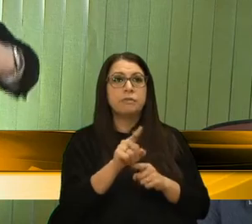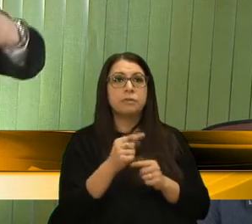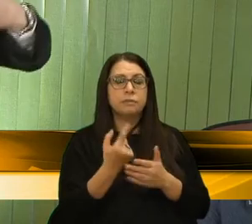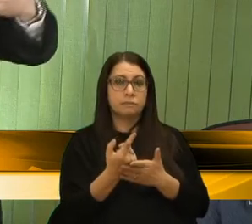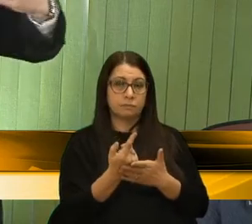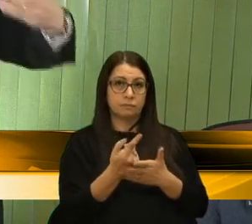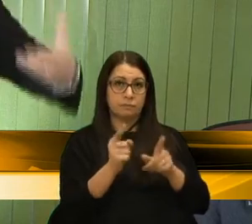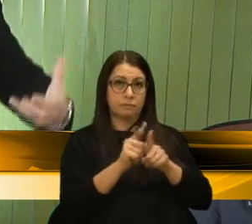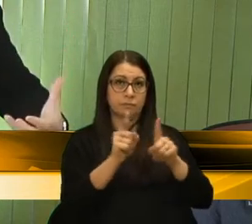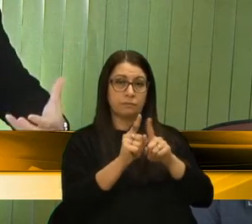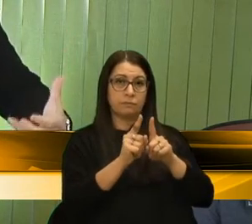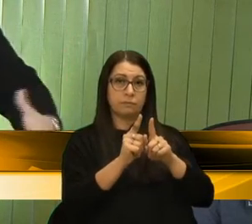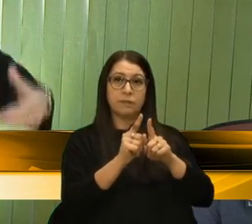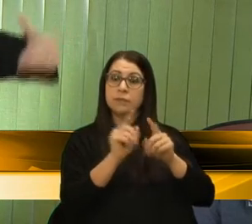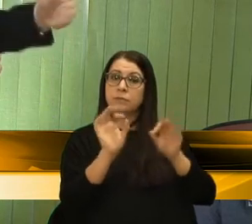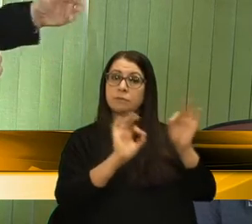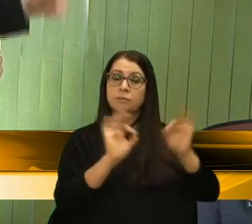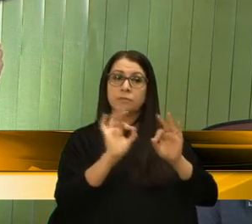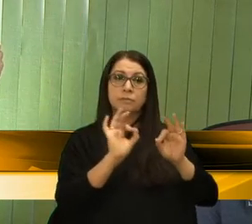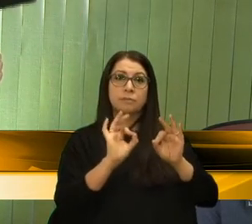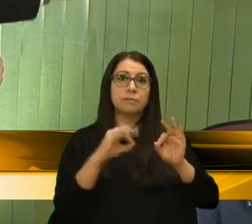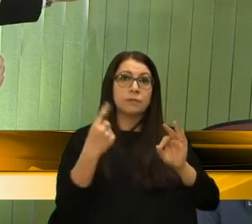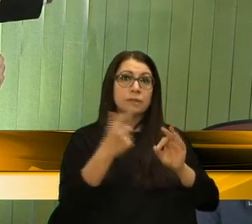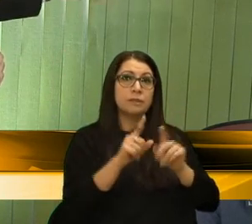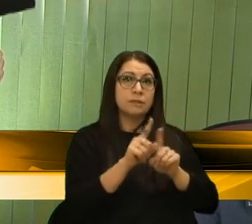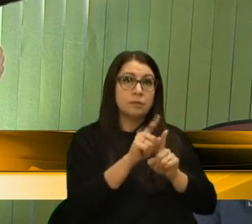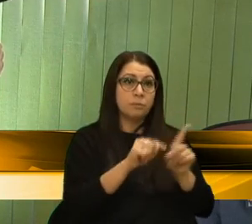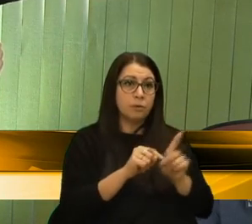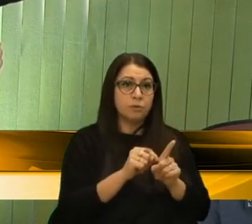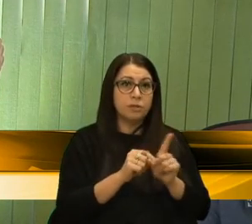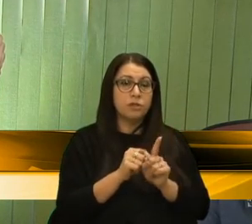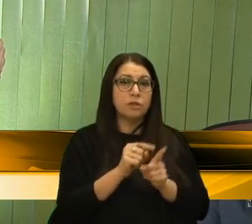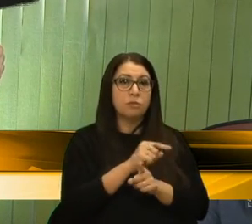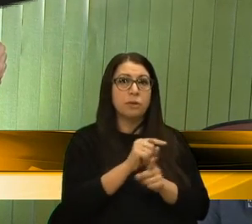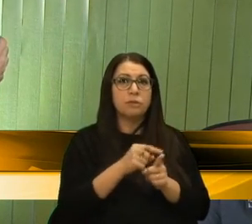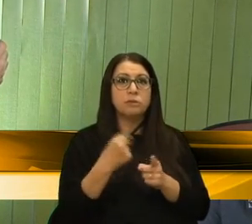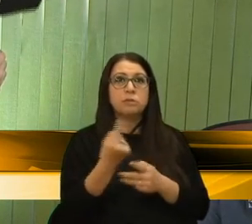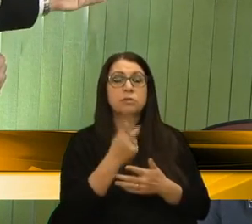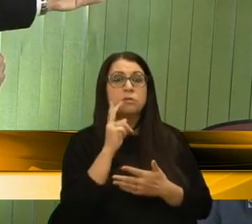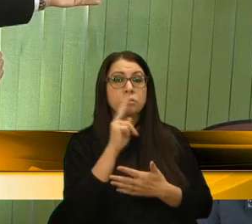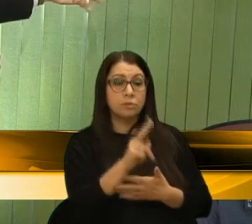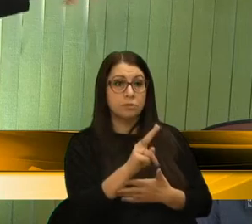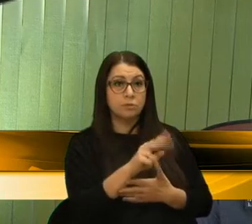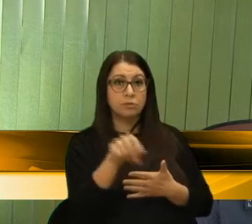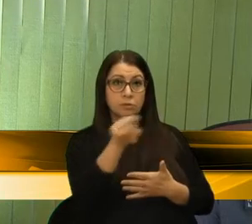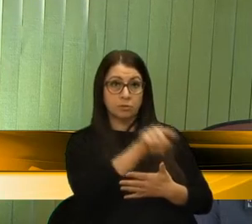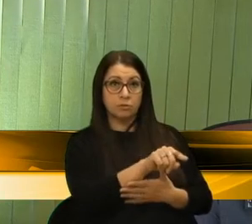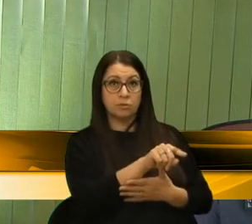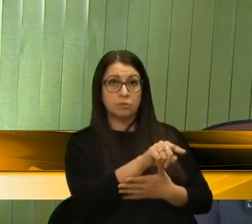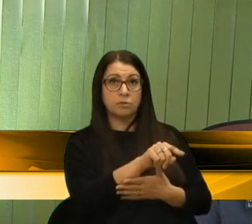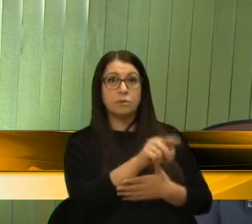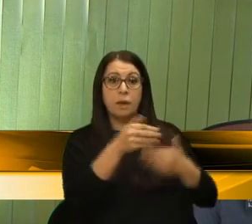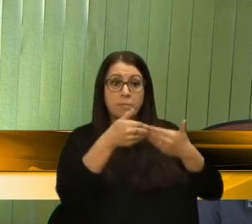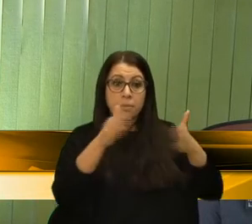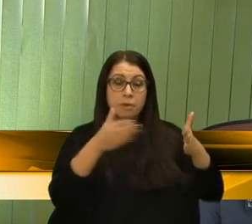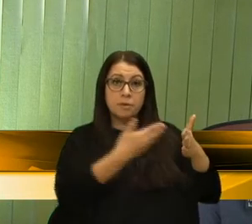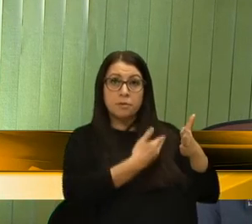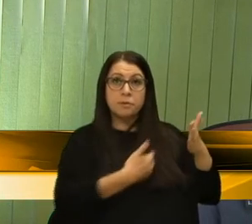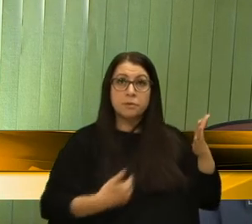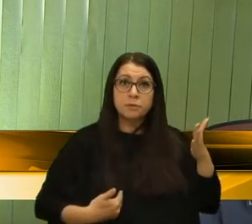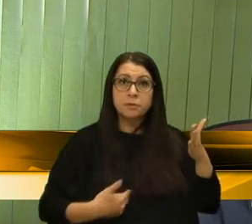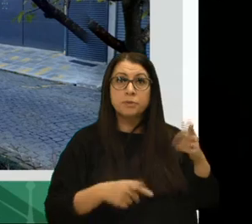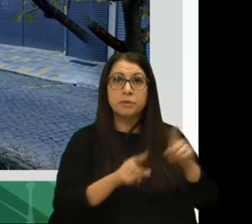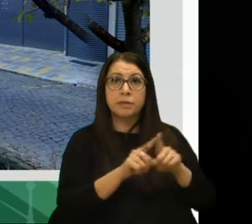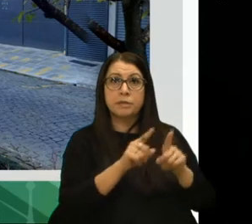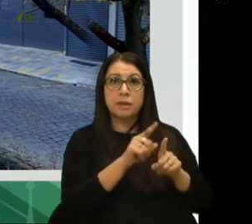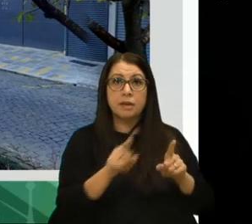uma expressão estética, mas também necessita o mobiliário urbano e público, aberto ao público, sabendo